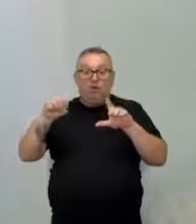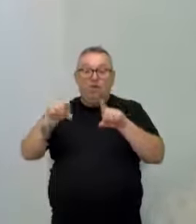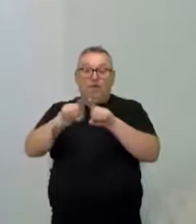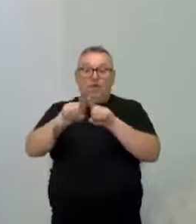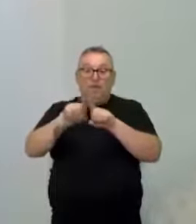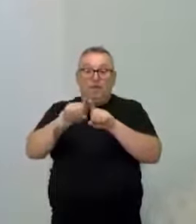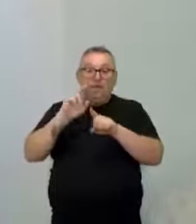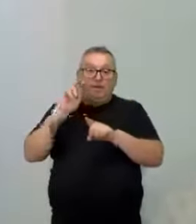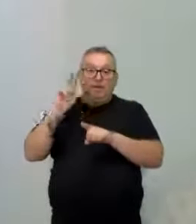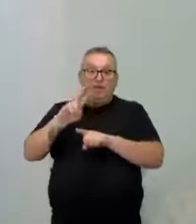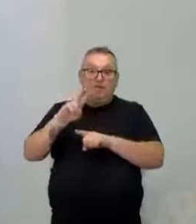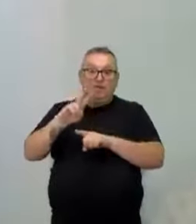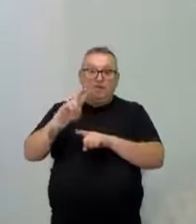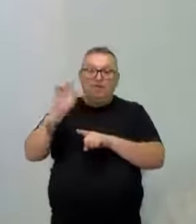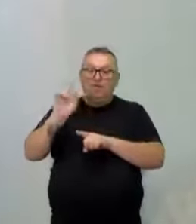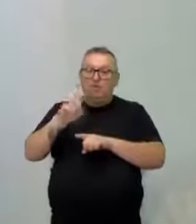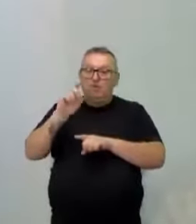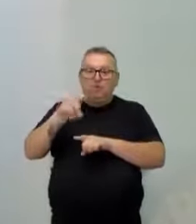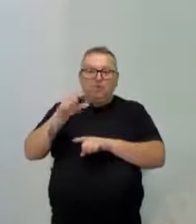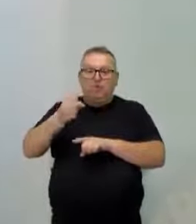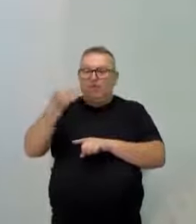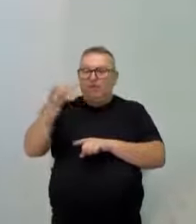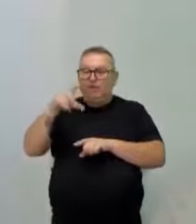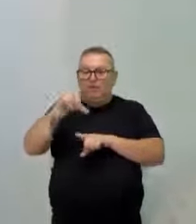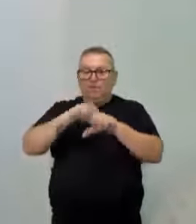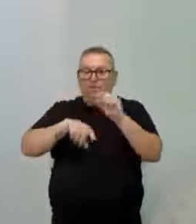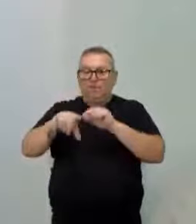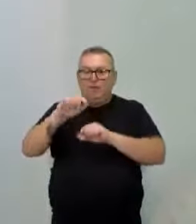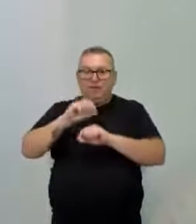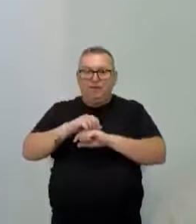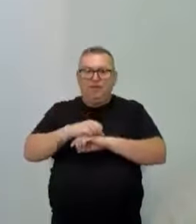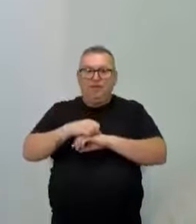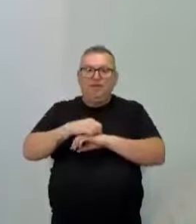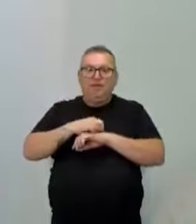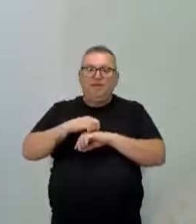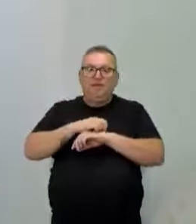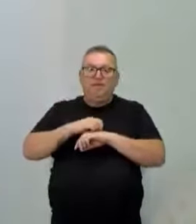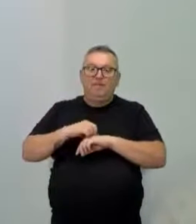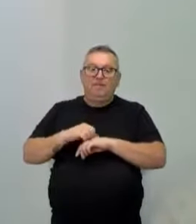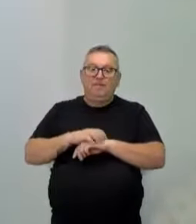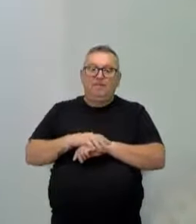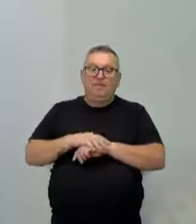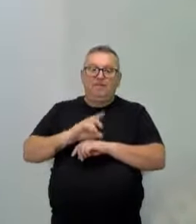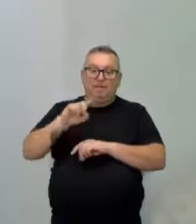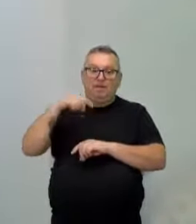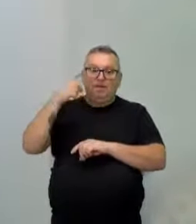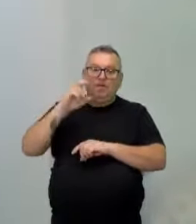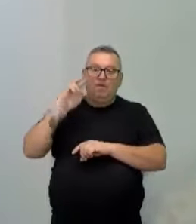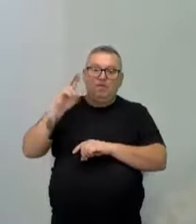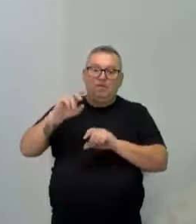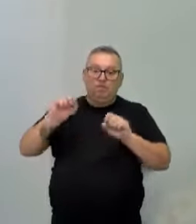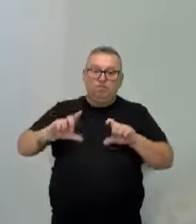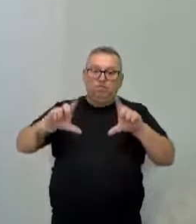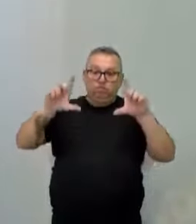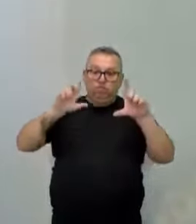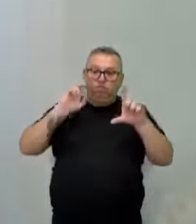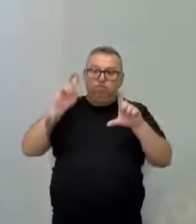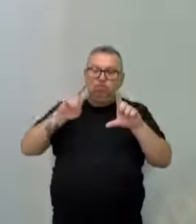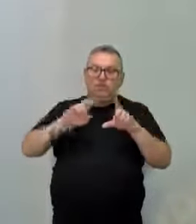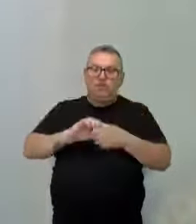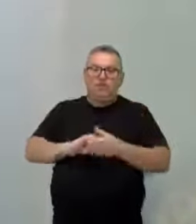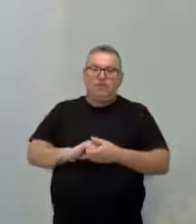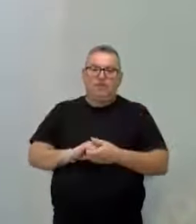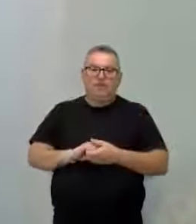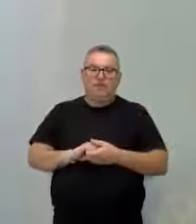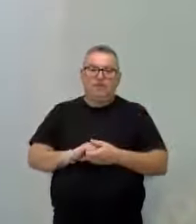e clicar. Vocês podem clicar em mais de uma opção. Vai ter lá. Vamos mostrar uma carinha dele? Está no próximo slide. Está no slide sem ser o da